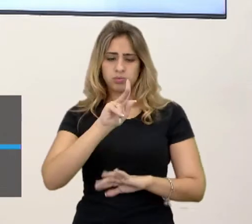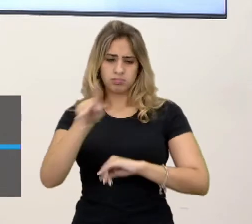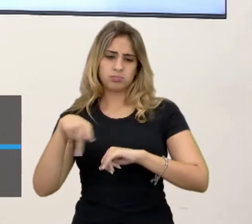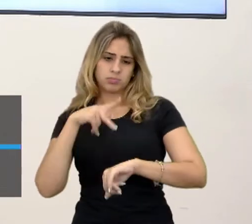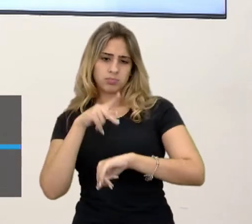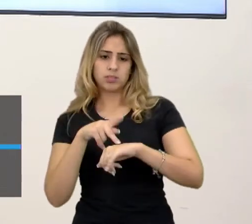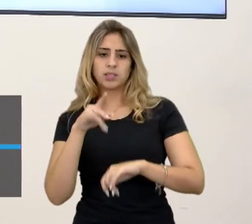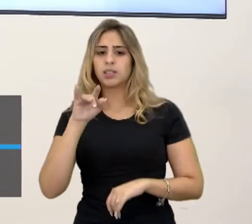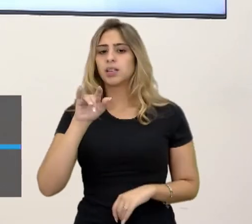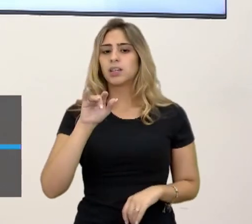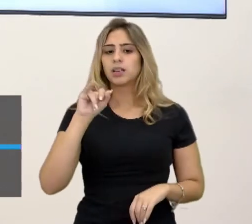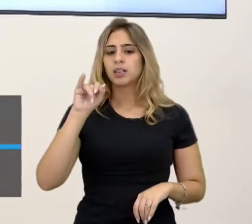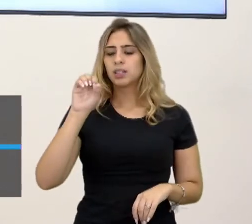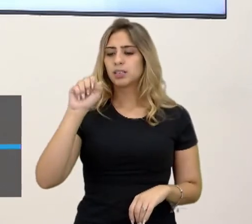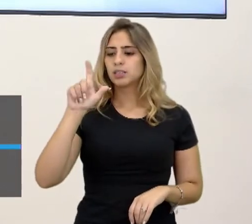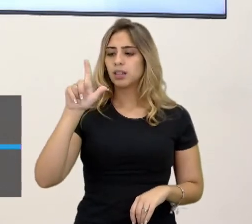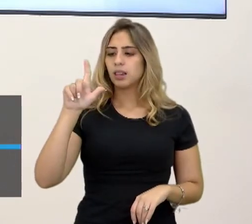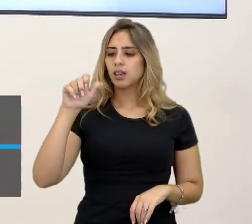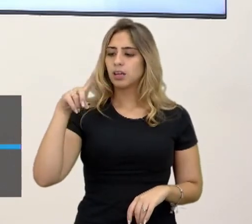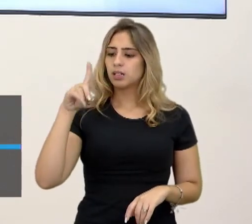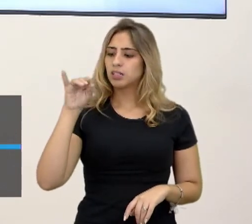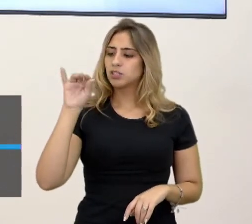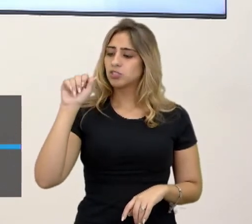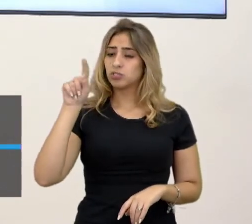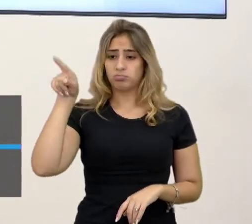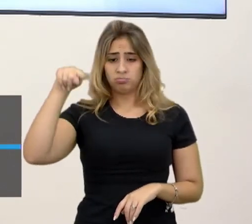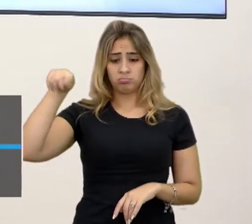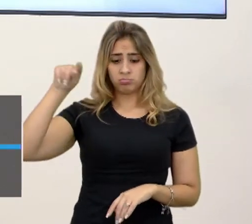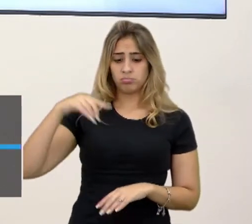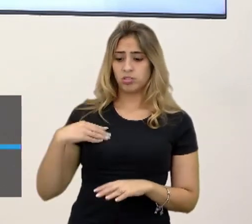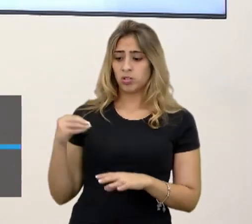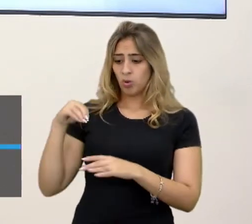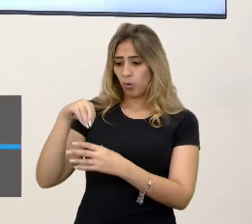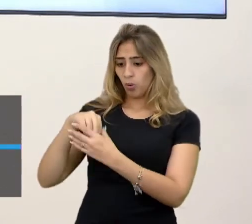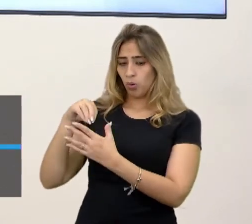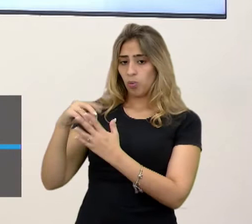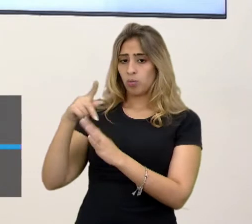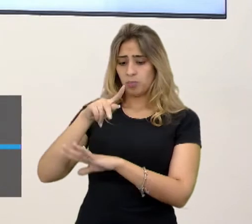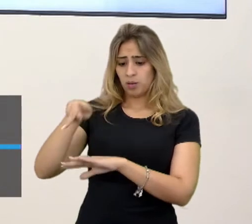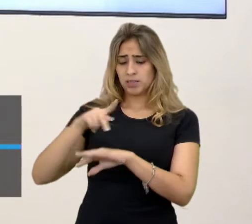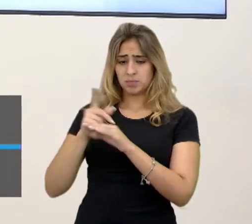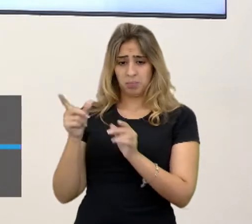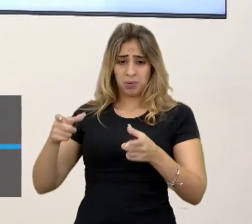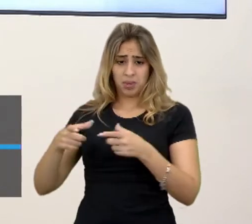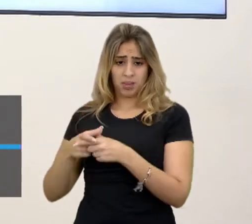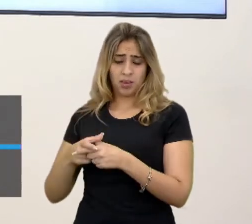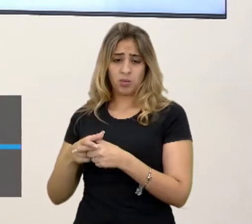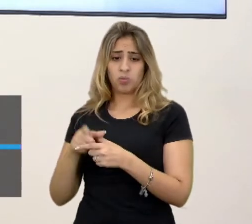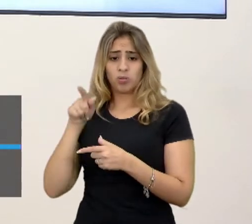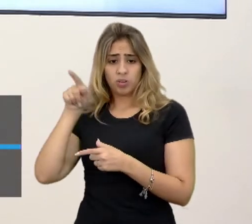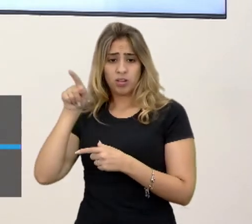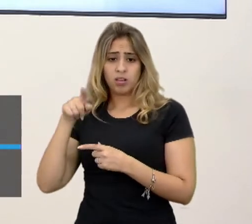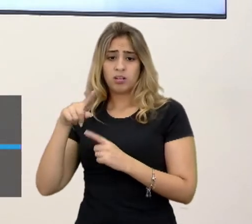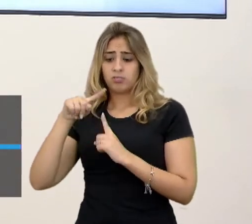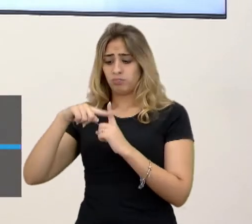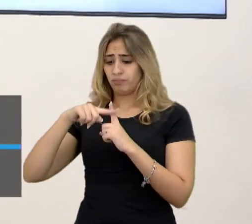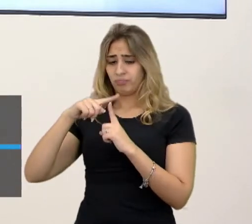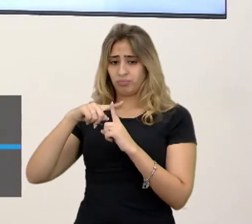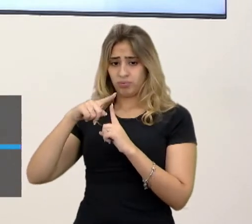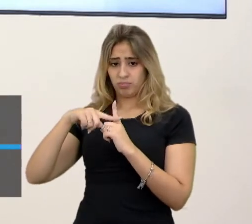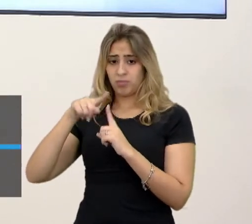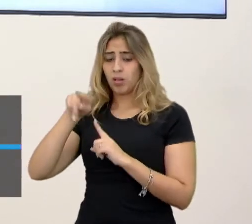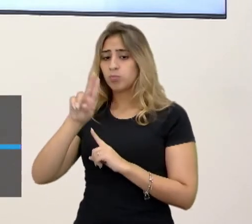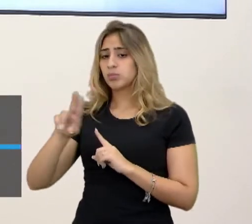exemplo, a Islândia, ela abastece muito lá, a região é um país muito pequeno, que a geotérmica é muito utilizada, é uma